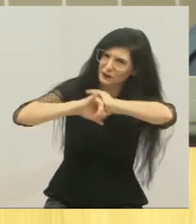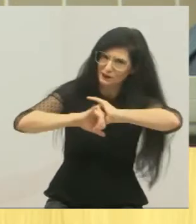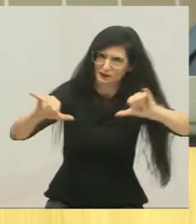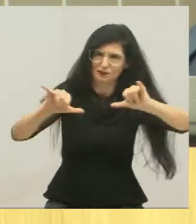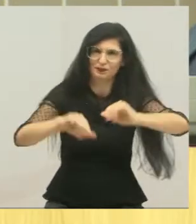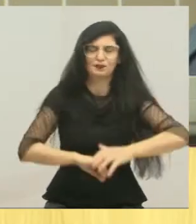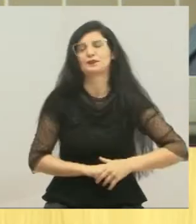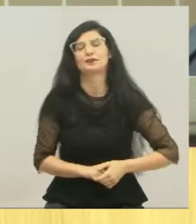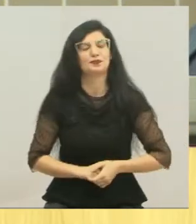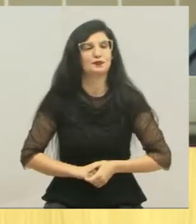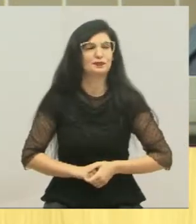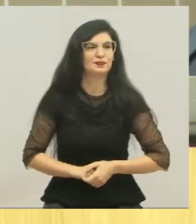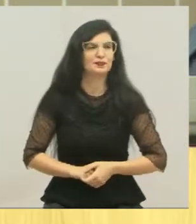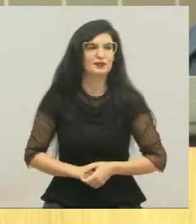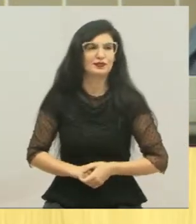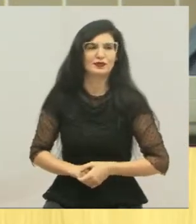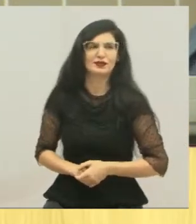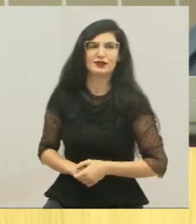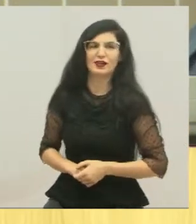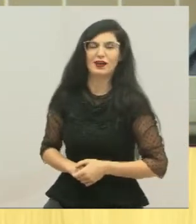divulgação da presente manifestação.